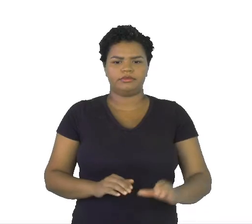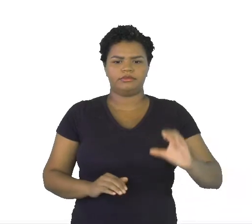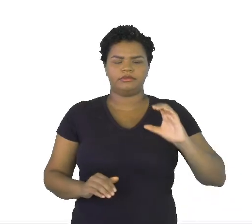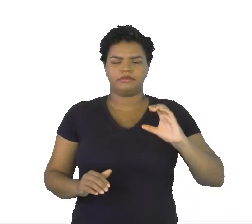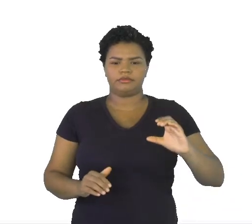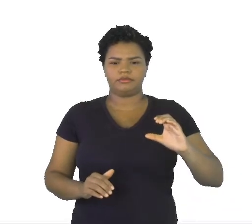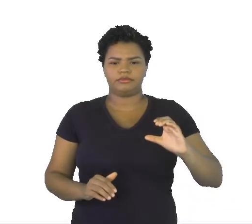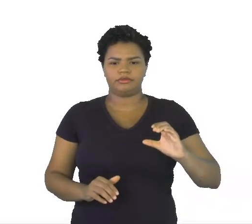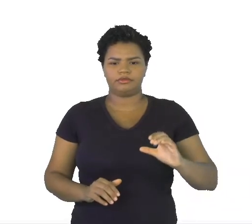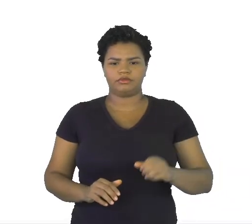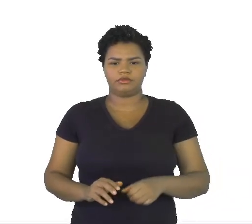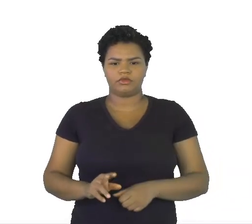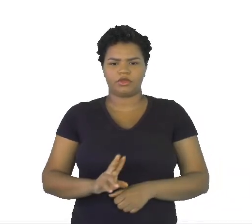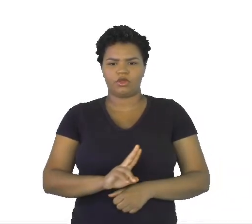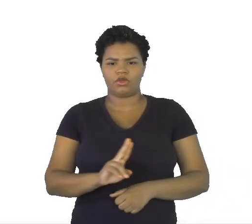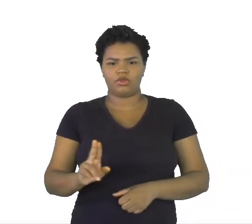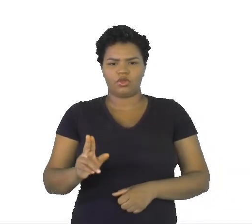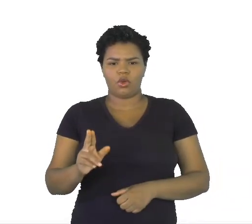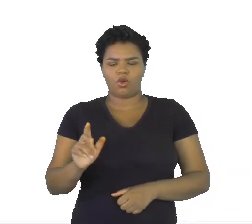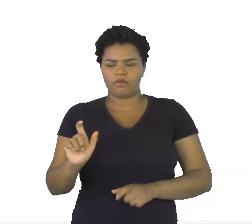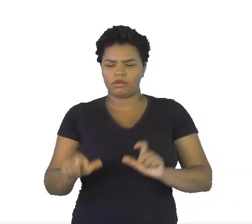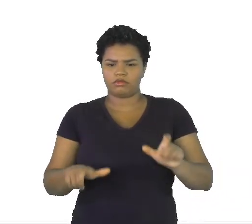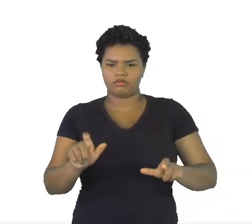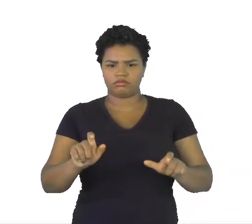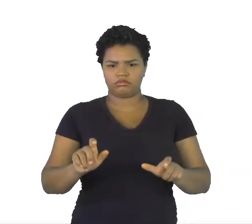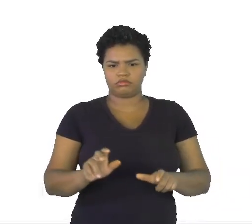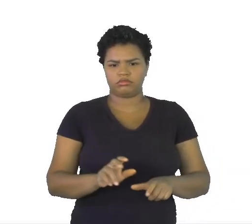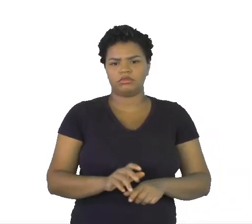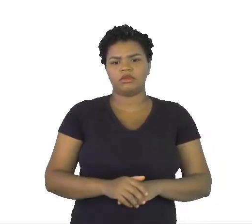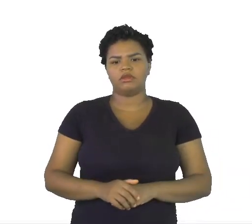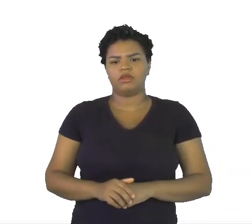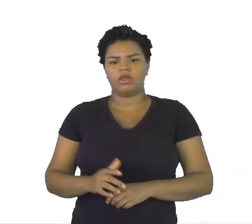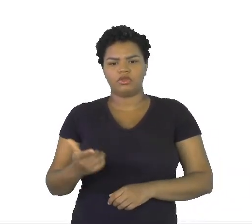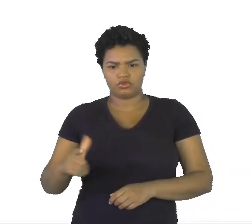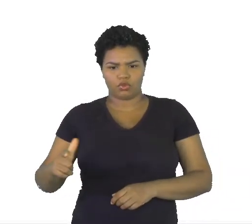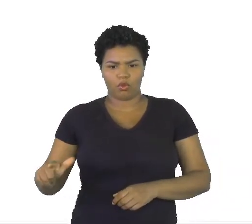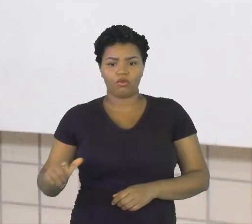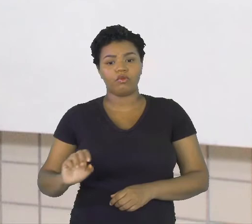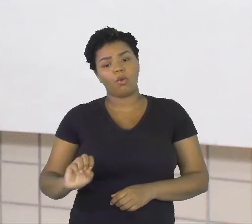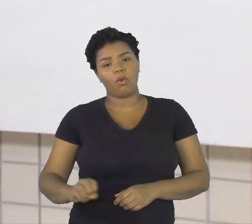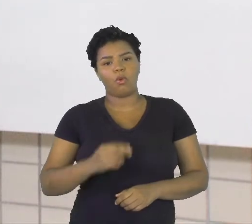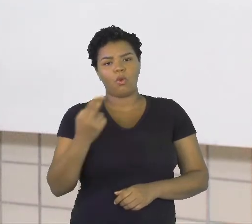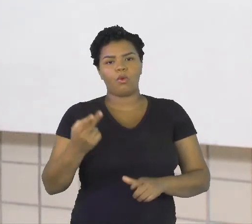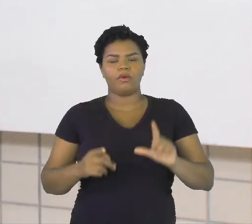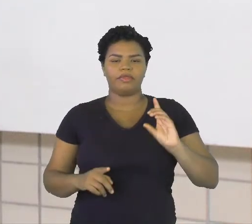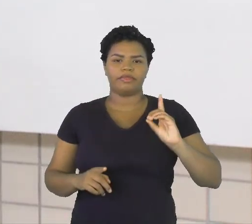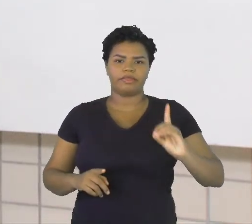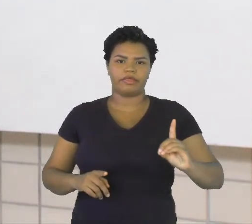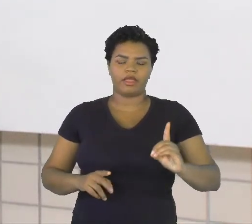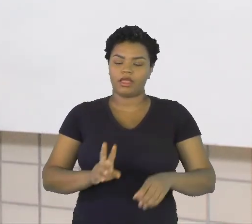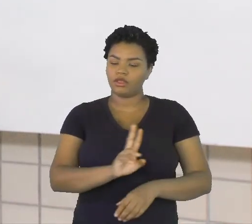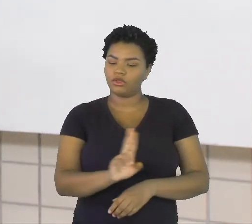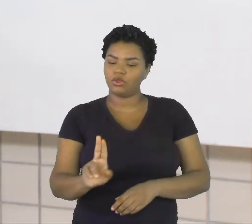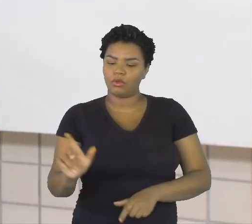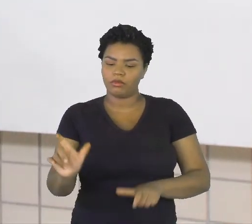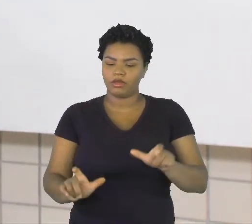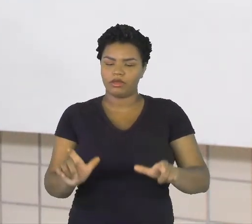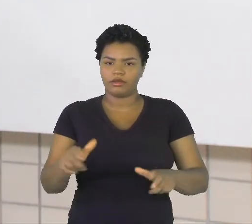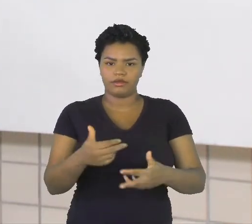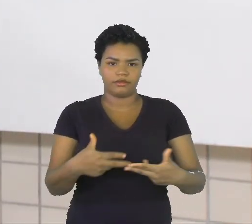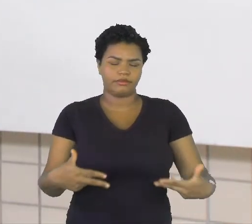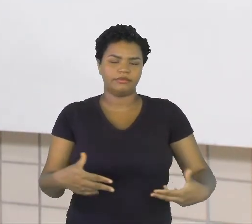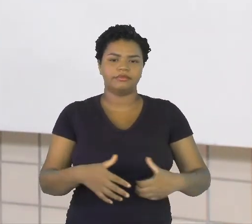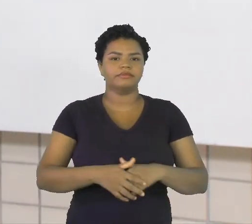C, renomeia os seres. Ou letra D, nomeia os seres? Isso vocês já estão cansados